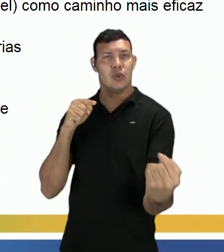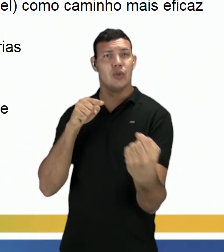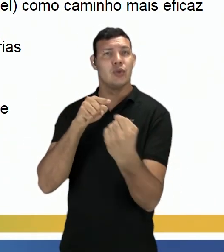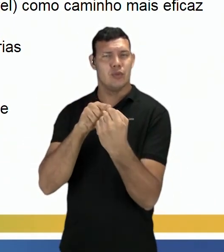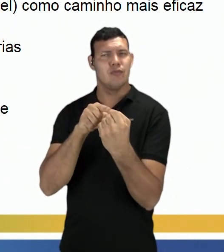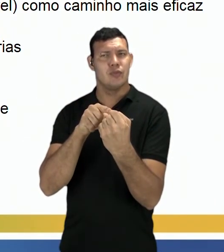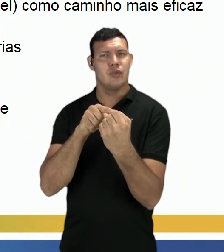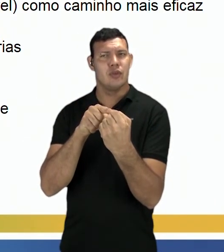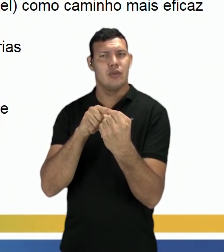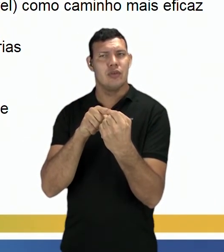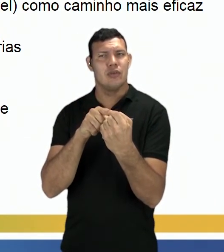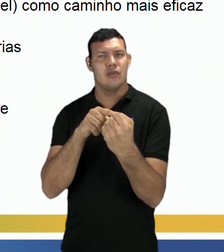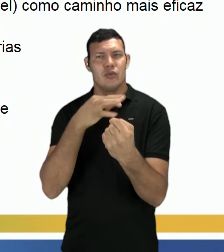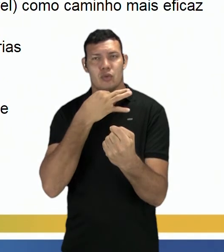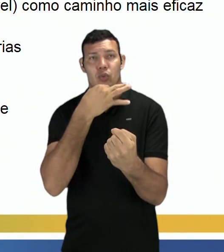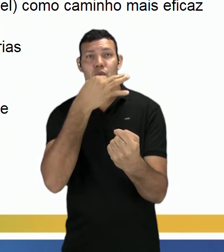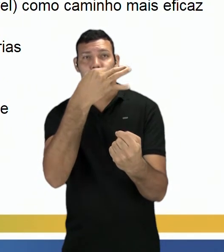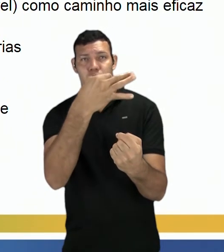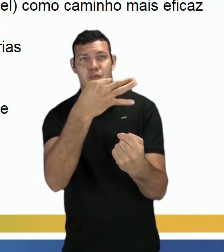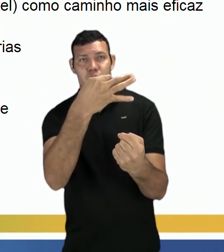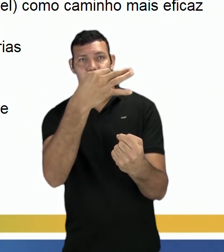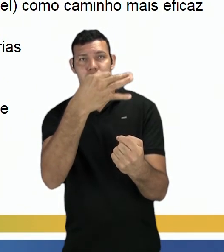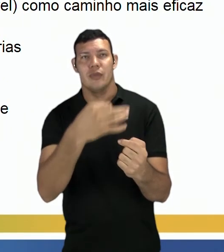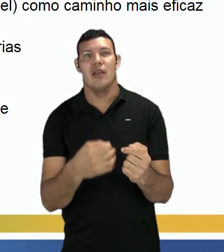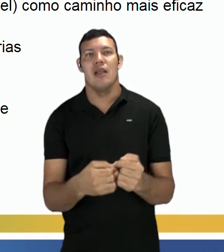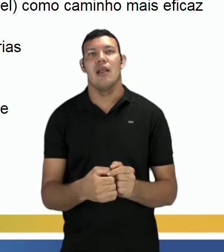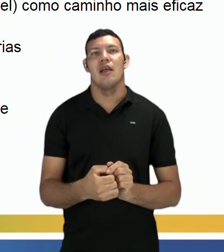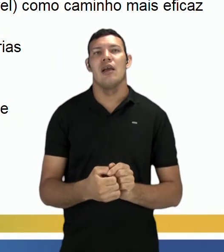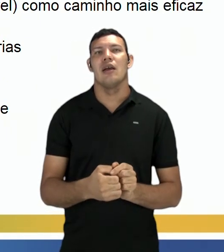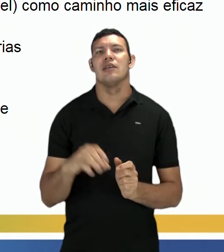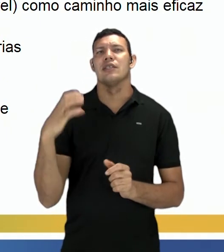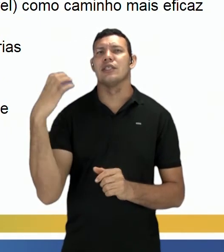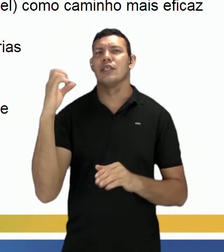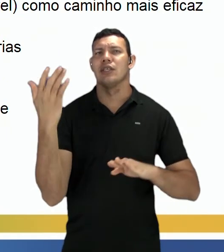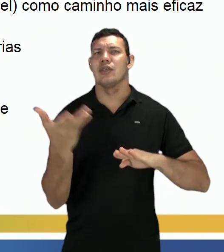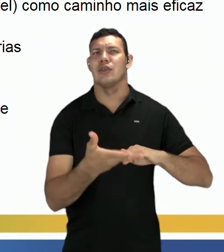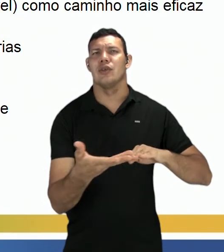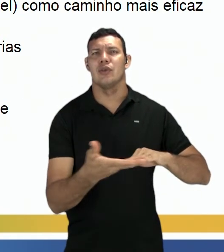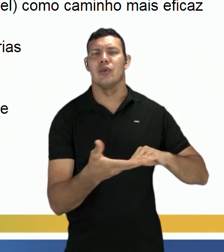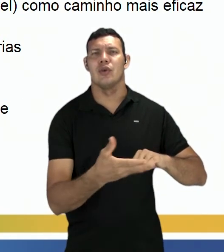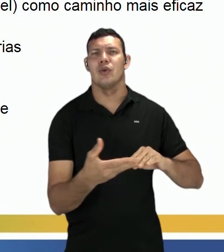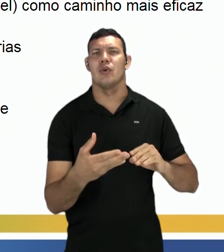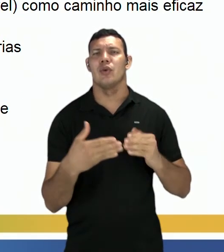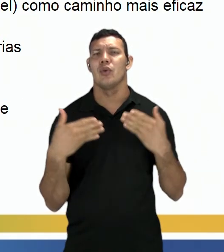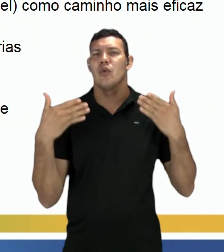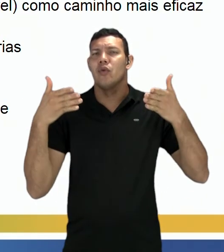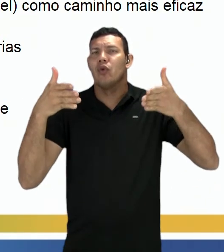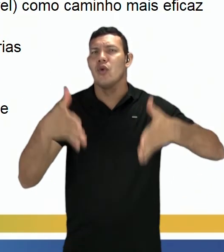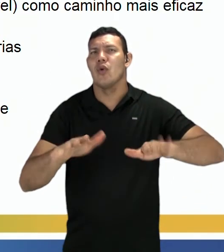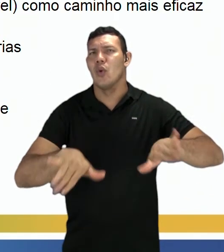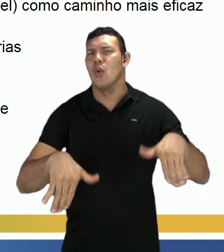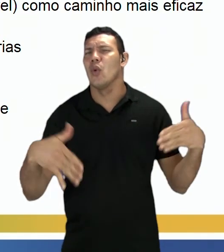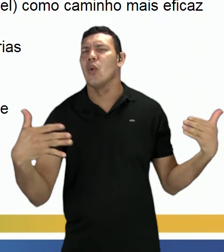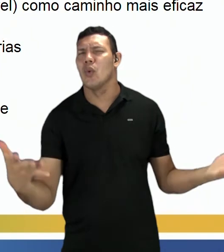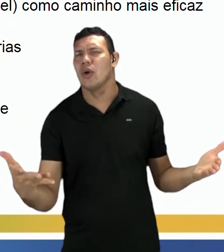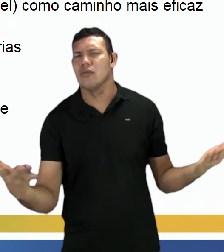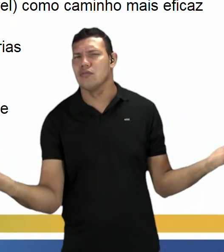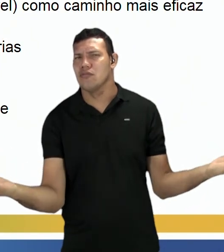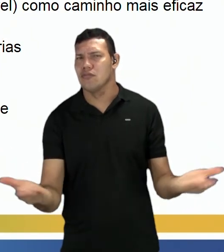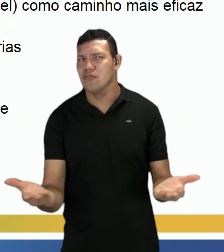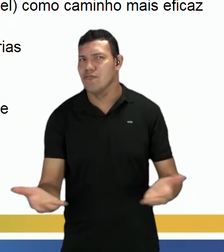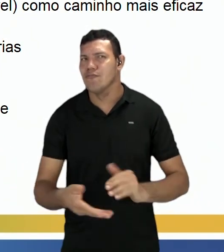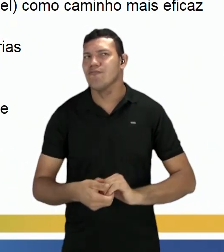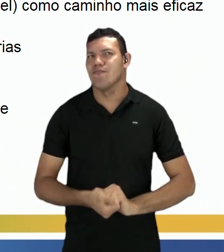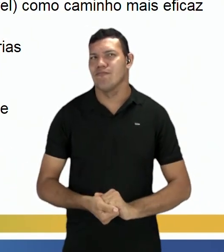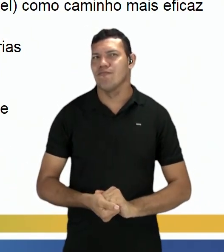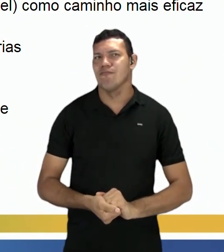ciência contemporânea aponte a função da ciência na atualidade. Bom, nós estudamos lá no começo da aula qual é o papel. A